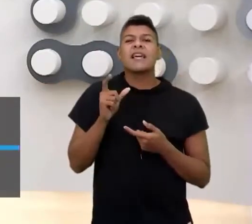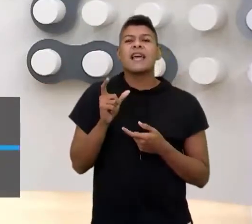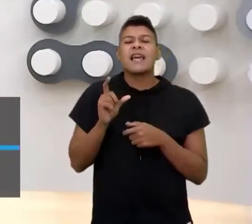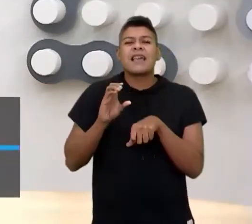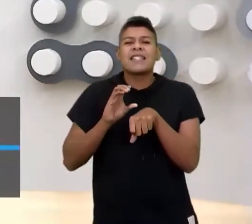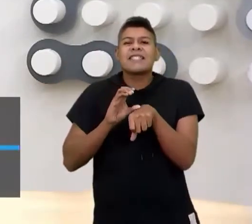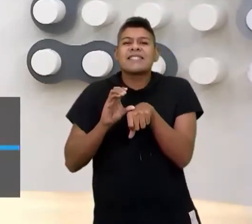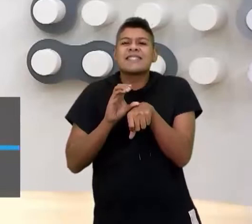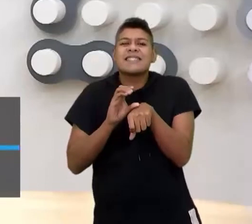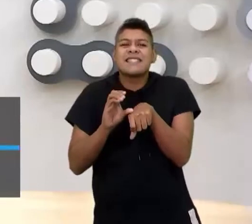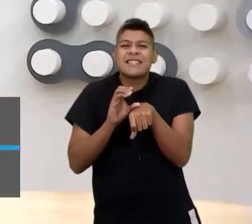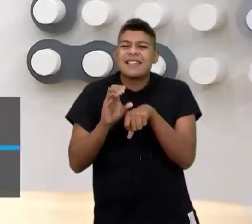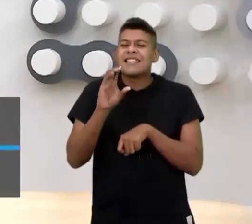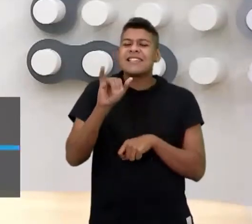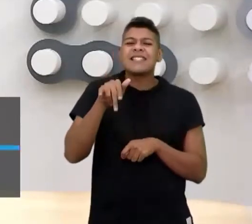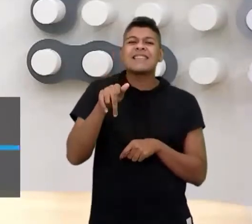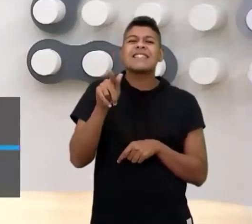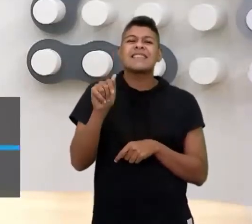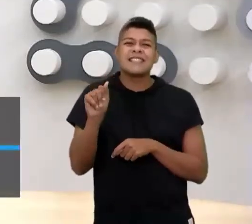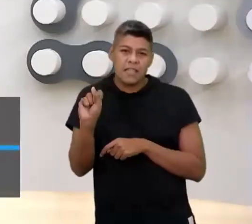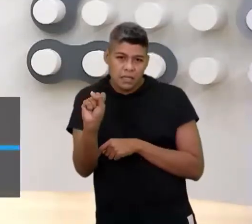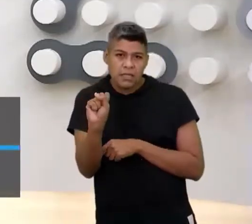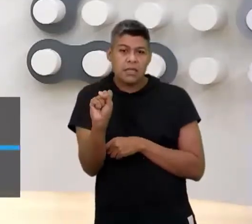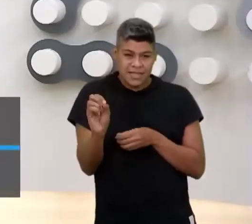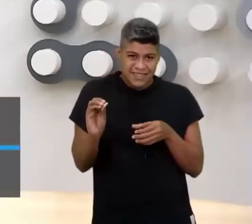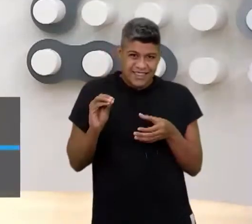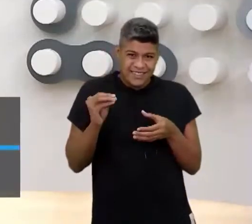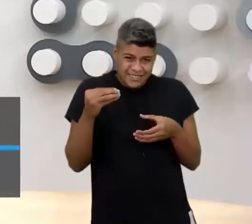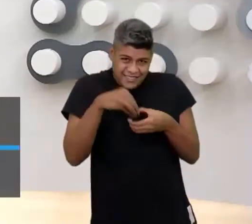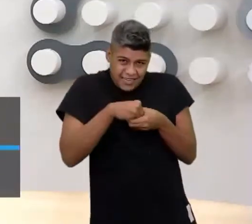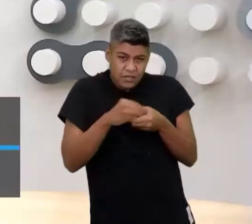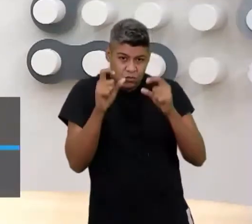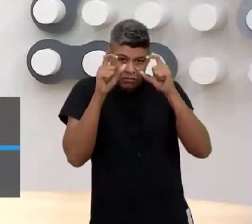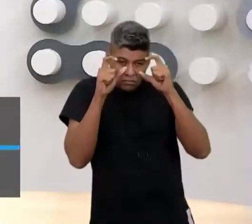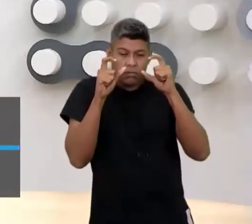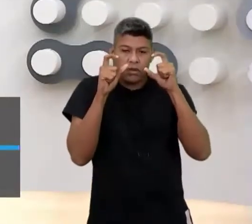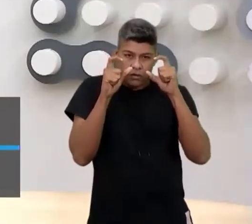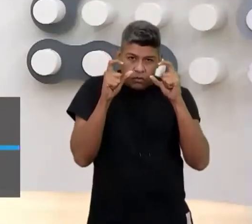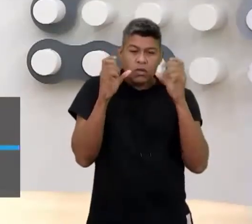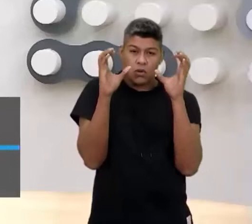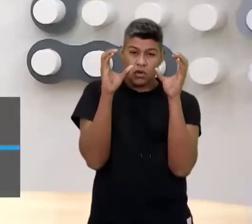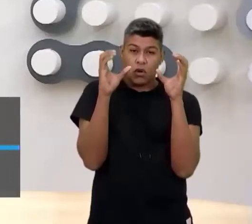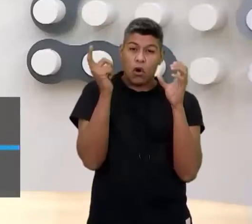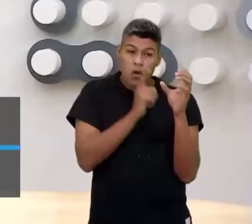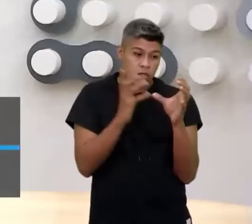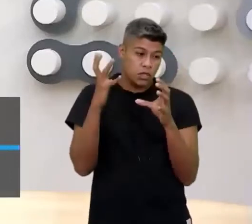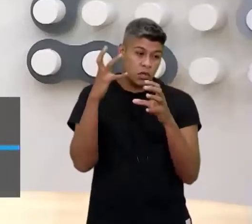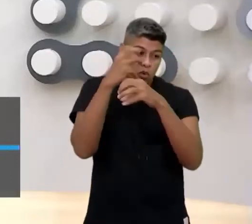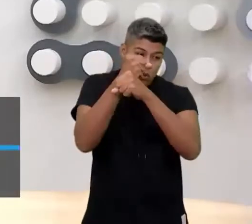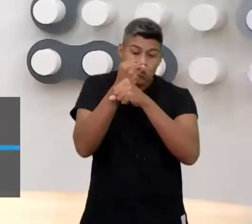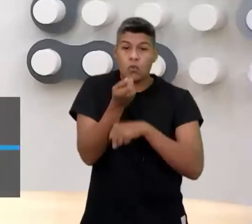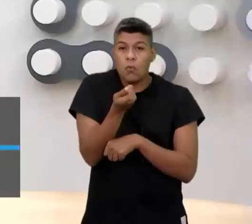cinzas escuras, na parte interna desse óculos, para deixar a visão bem escura e fazer com